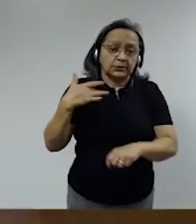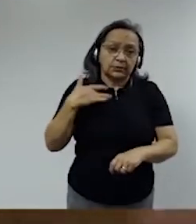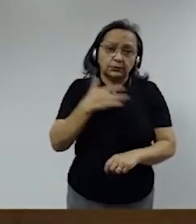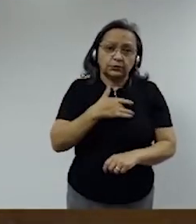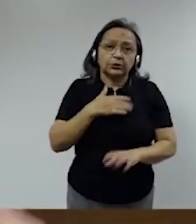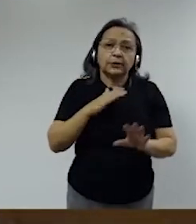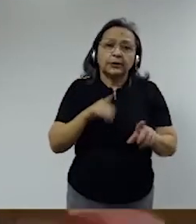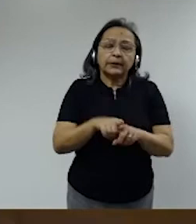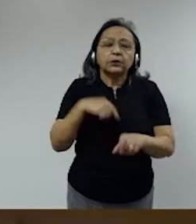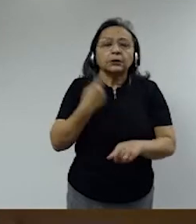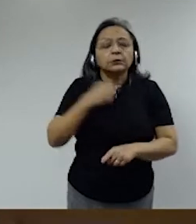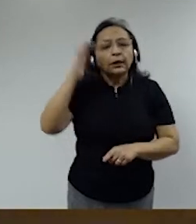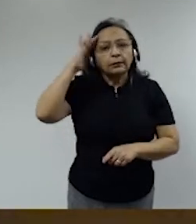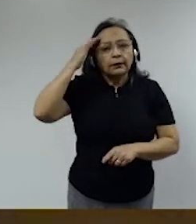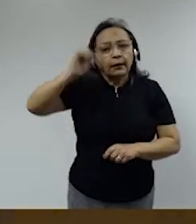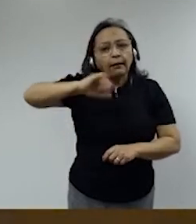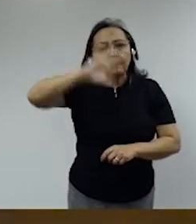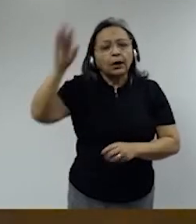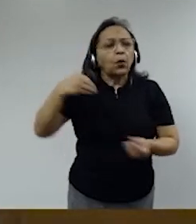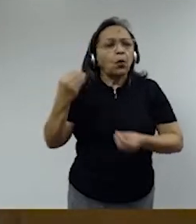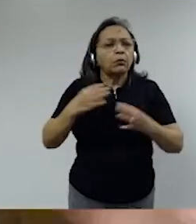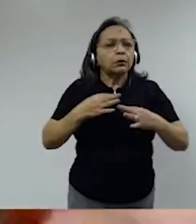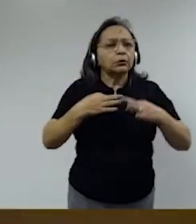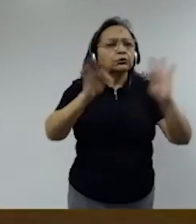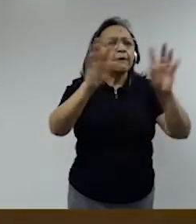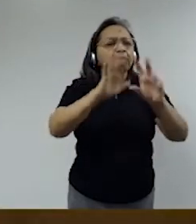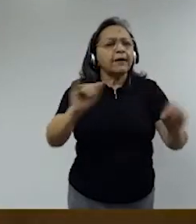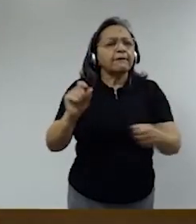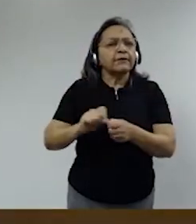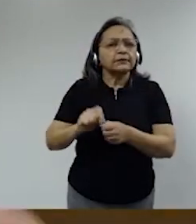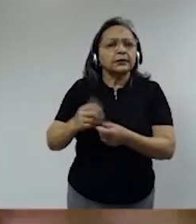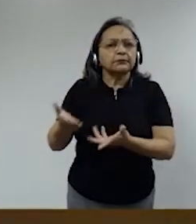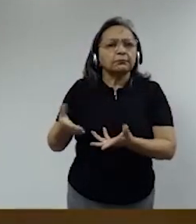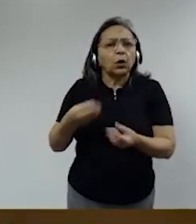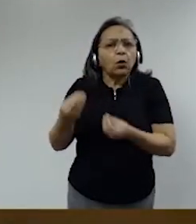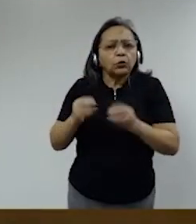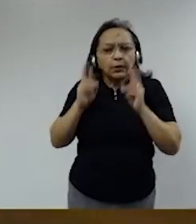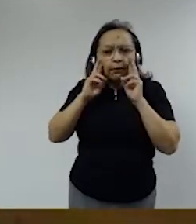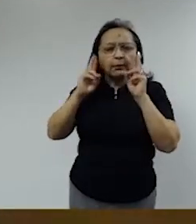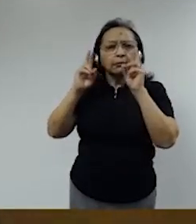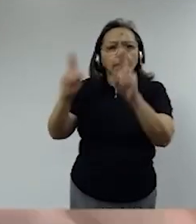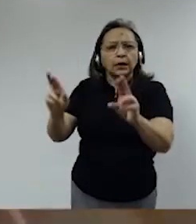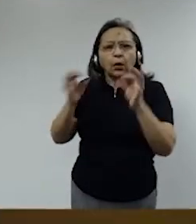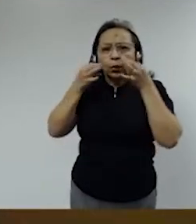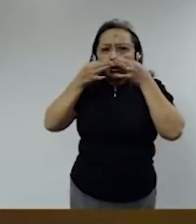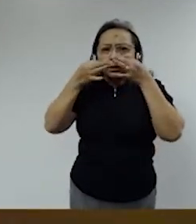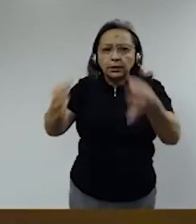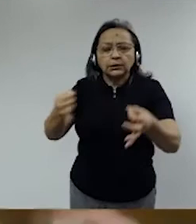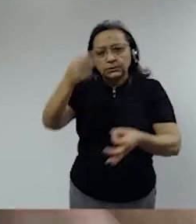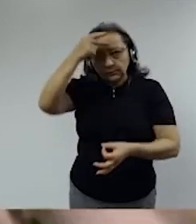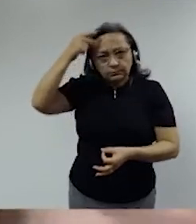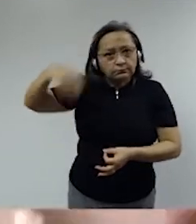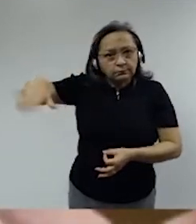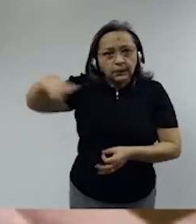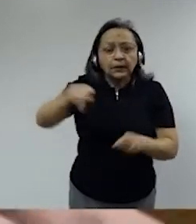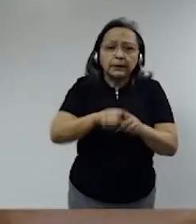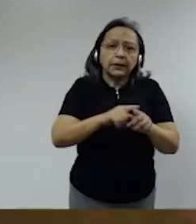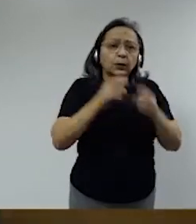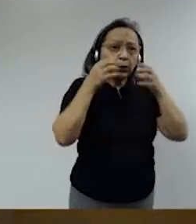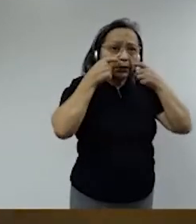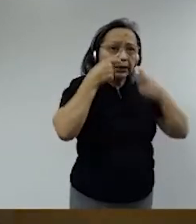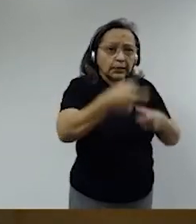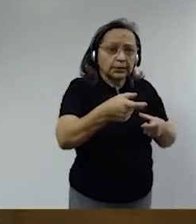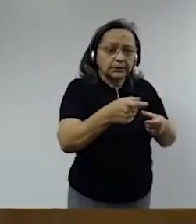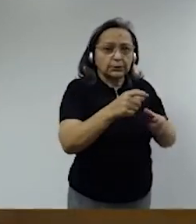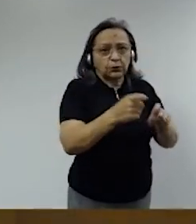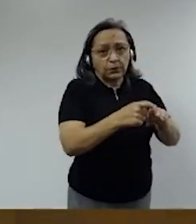entender como que essa tecnologia vai agir de forma a respeitar os interesses dos pacientes e dos médicos que estão